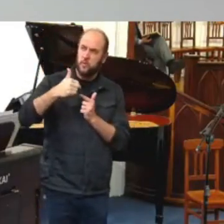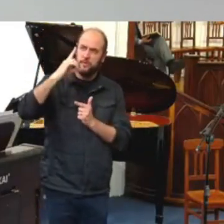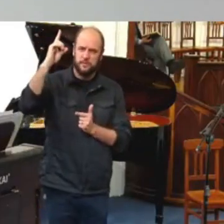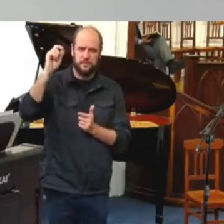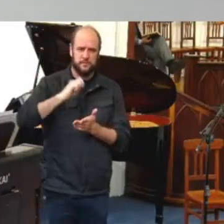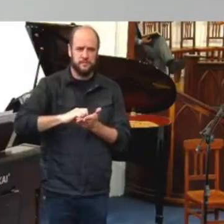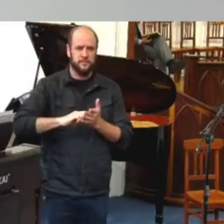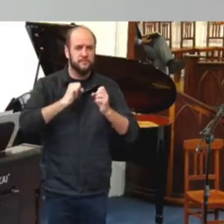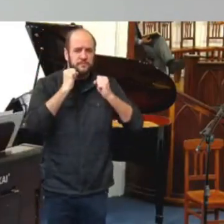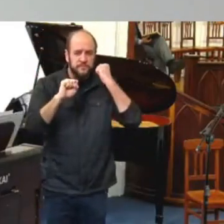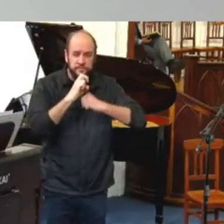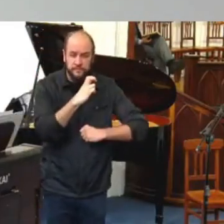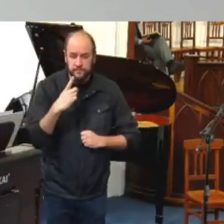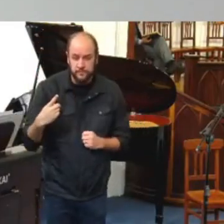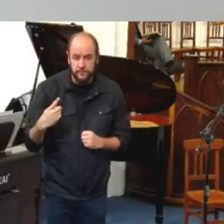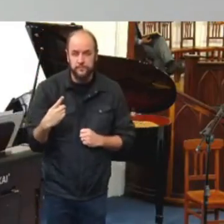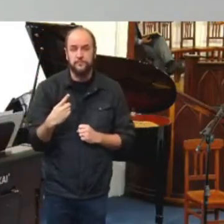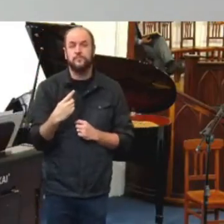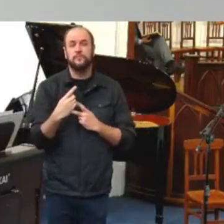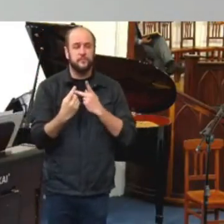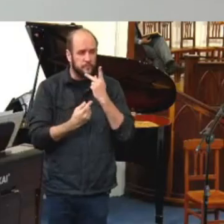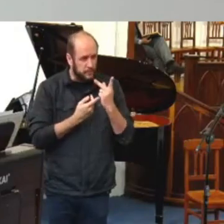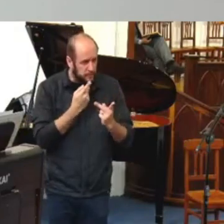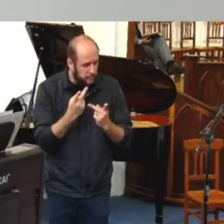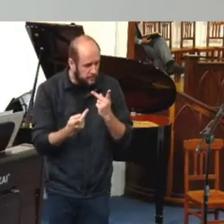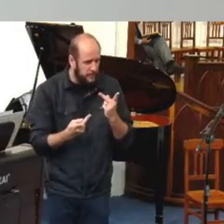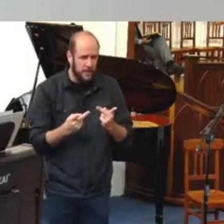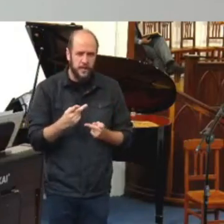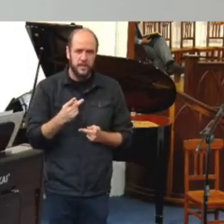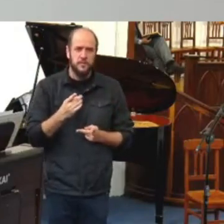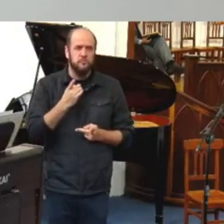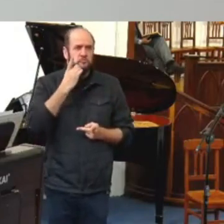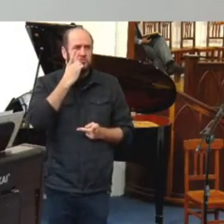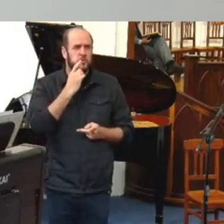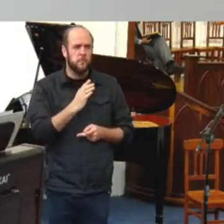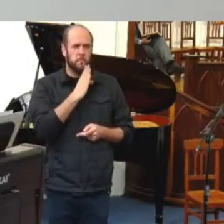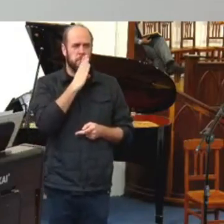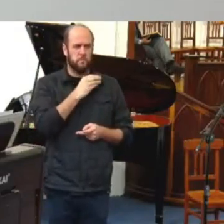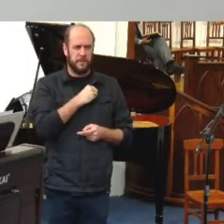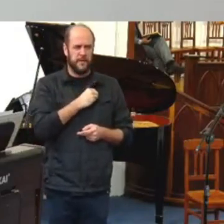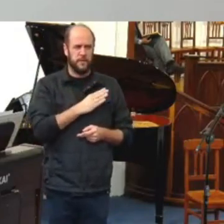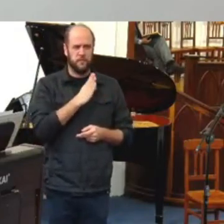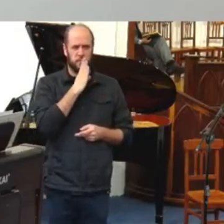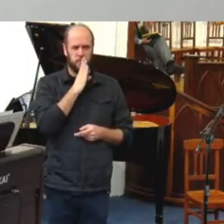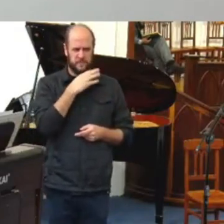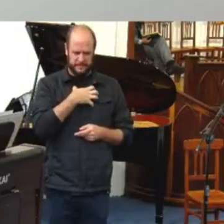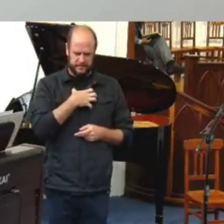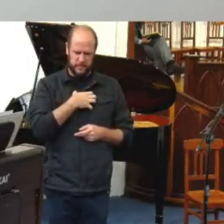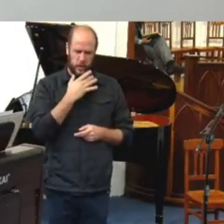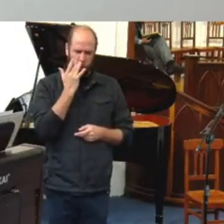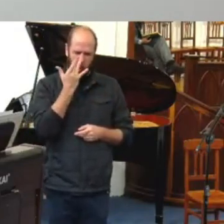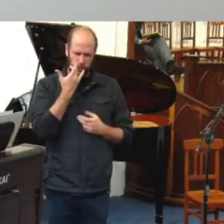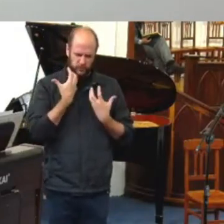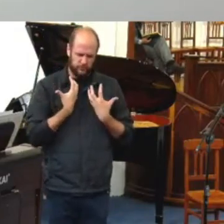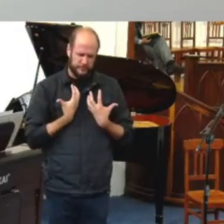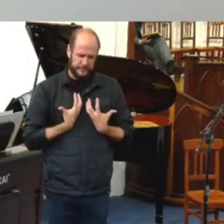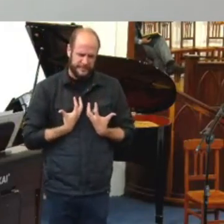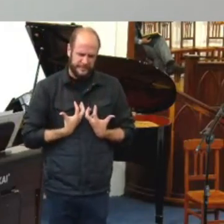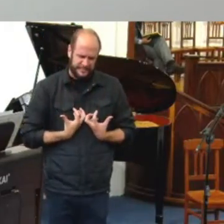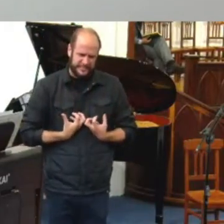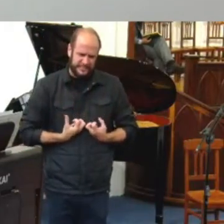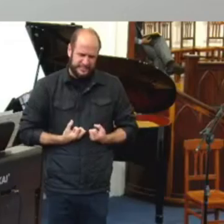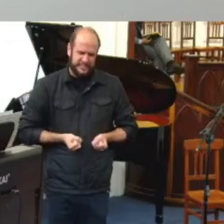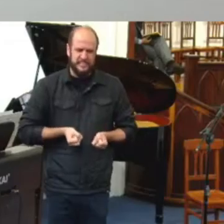Salmo 51, revelando que enquanto ele calou os seus pecados, envelheceram seus ossos pelos constantes